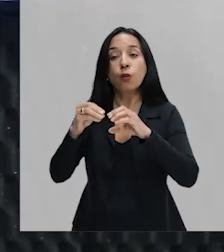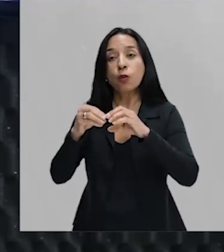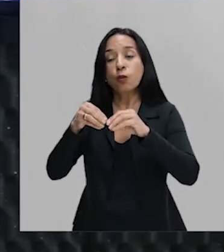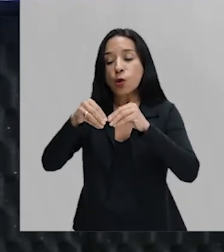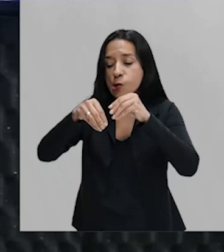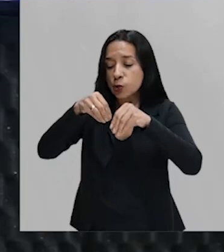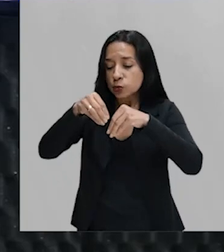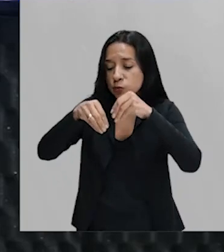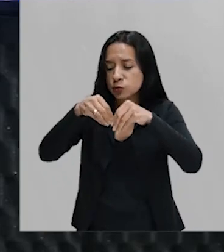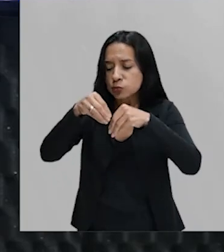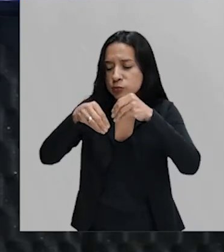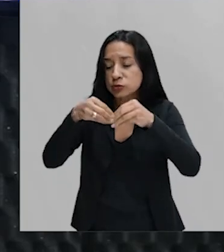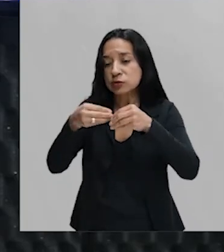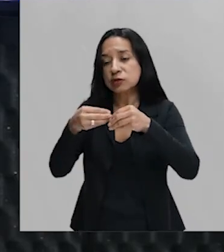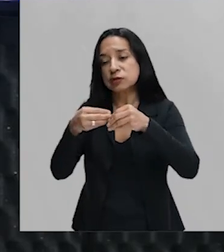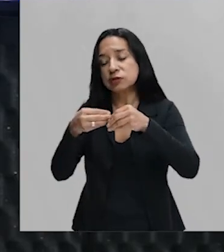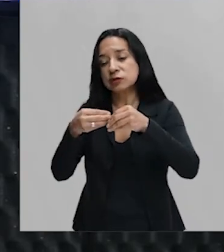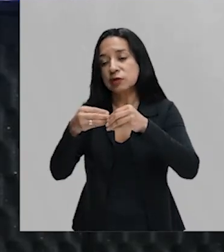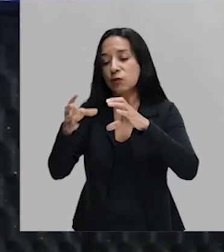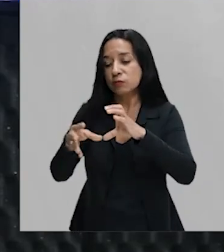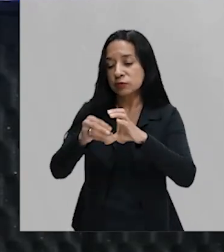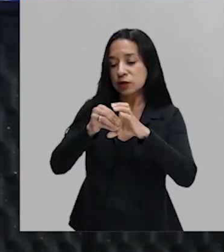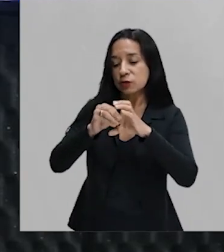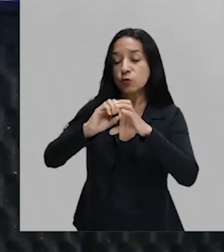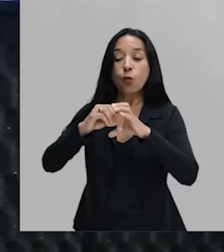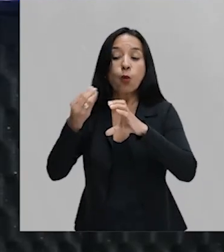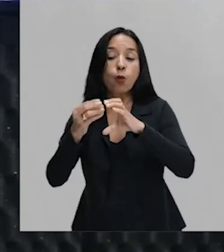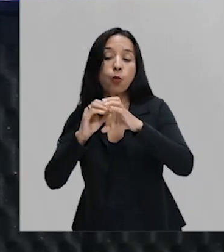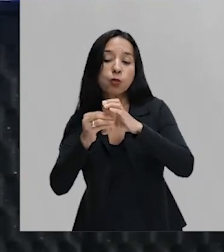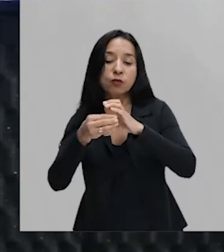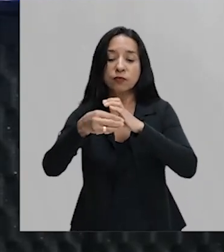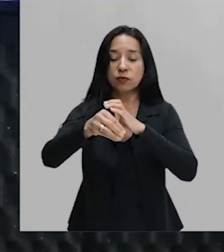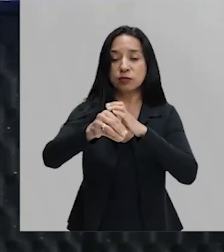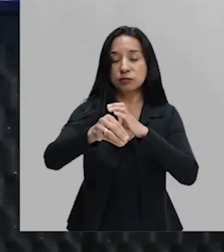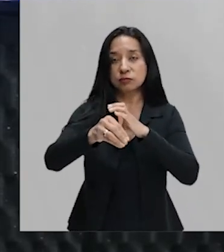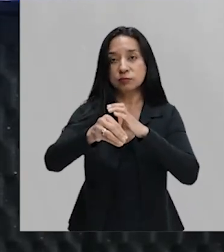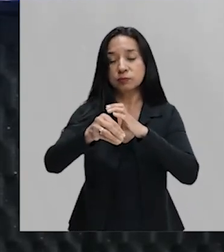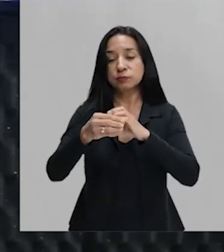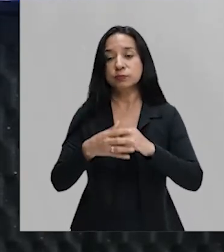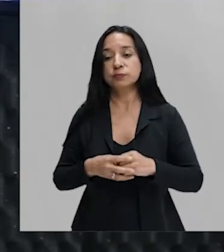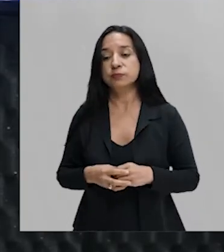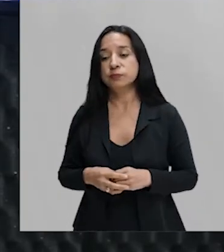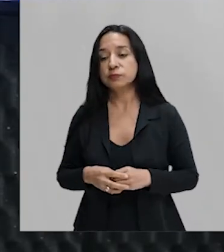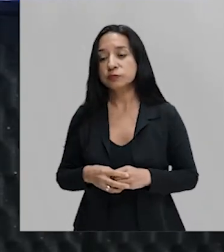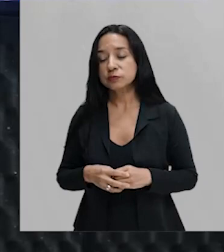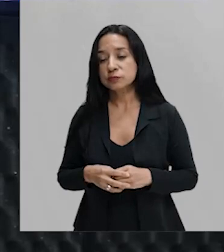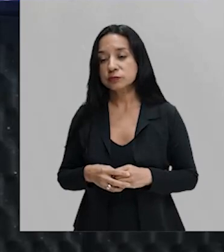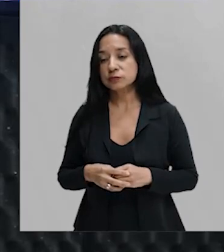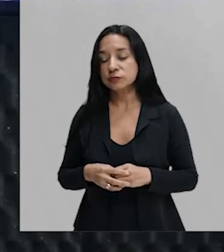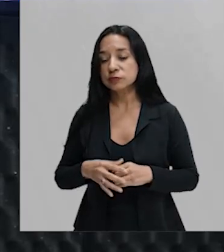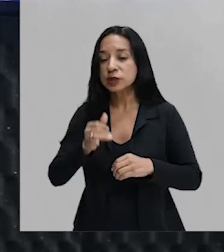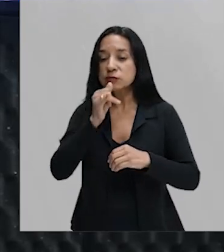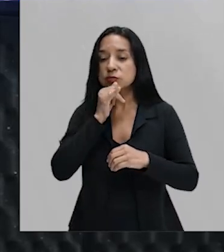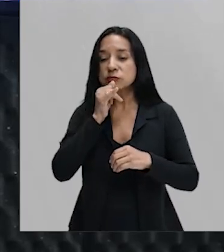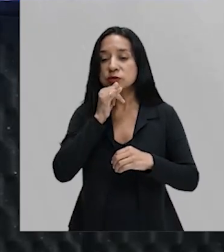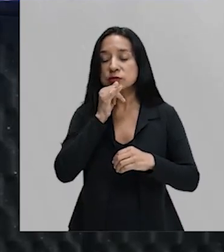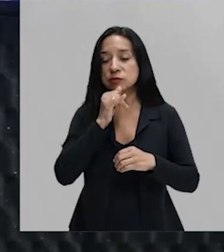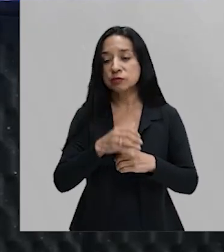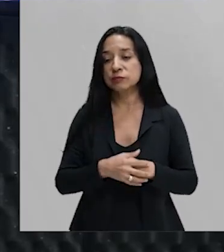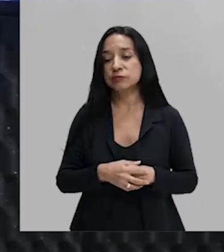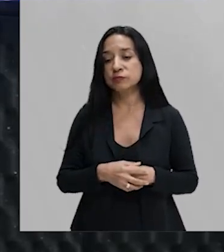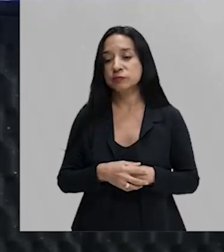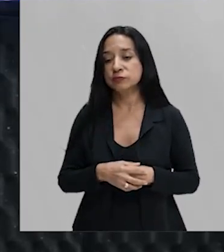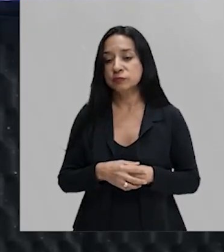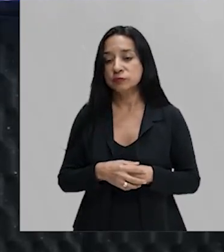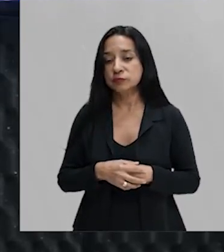para determinado lado da célula, ou para dentro da célula, ou para fora da célula. E aí eu vou dar o exemplo aqui para vocês,